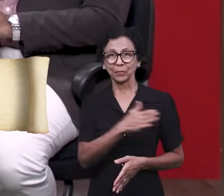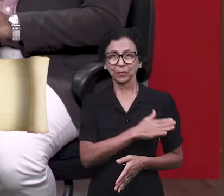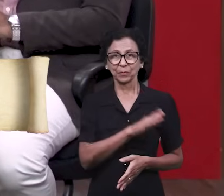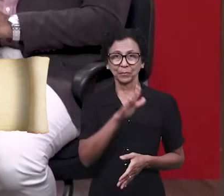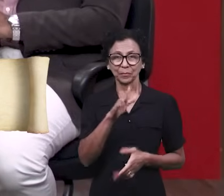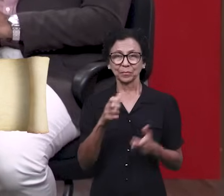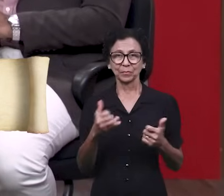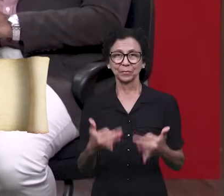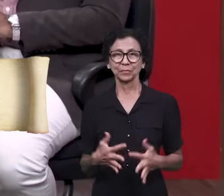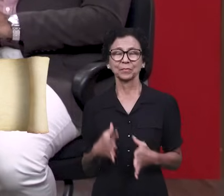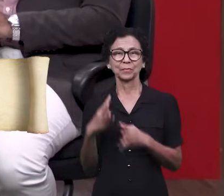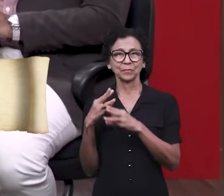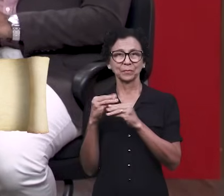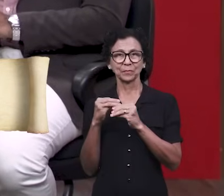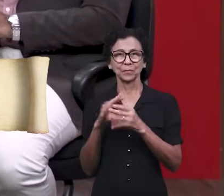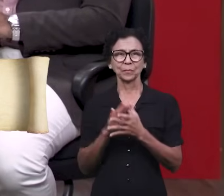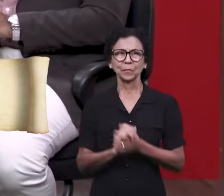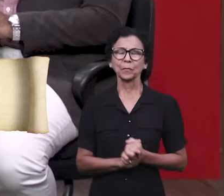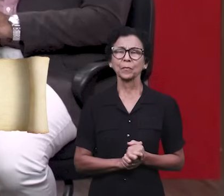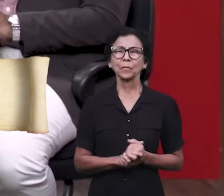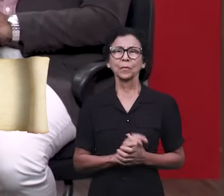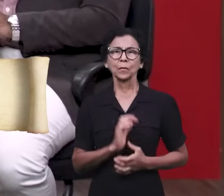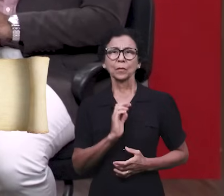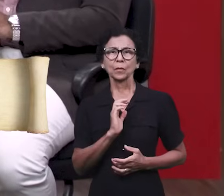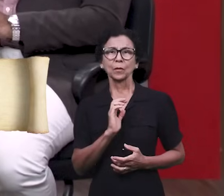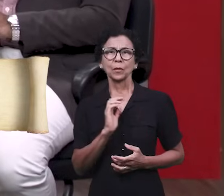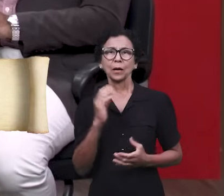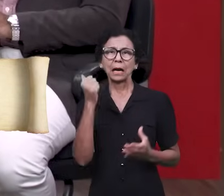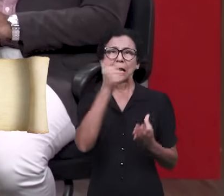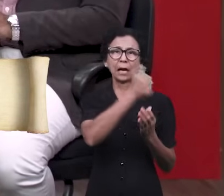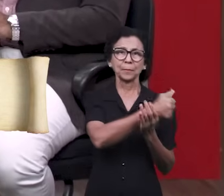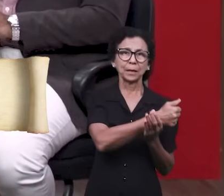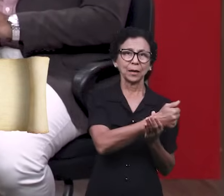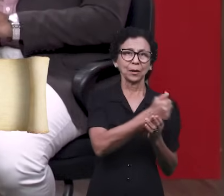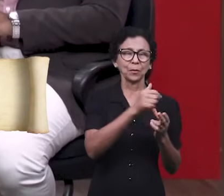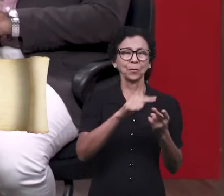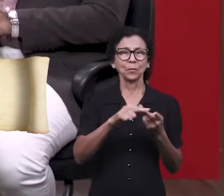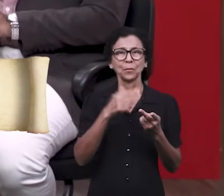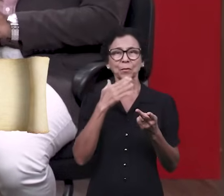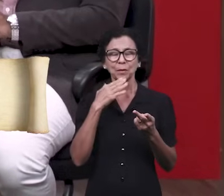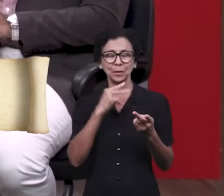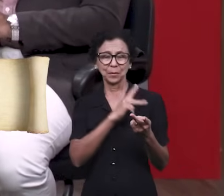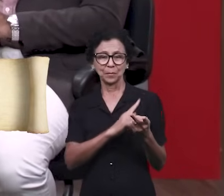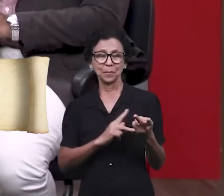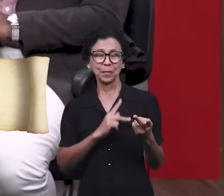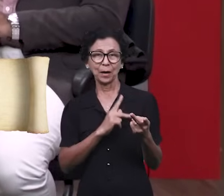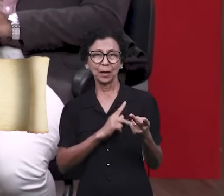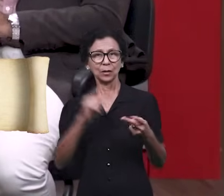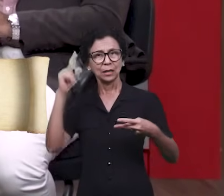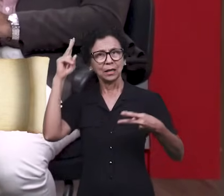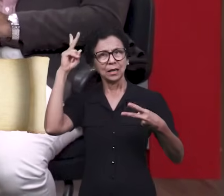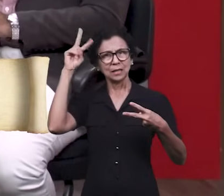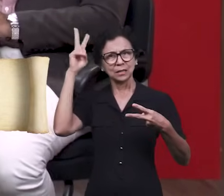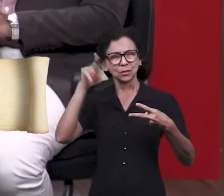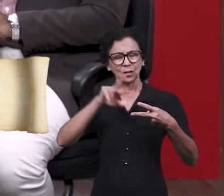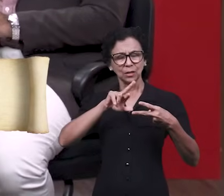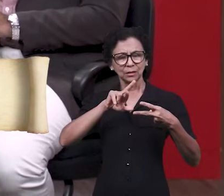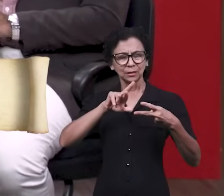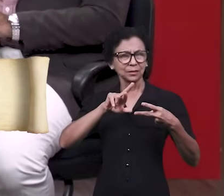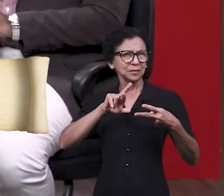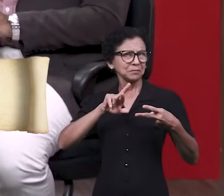de Paulo com a história de Abraão não são muito diferentes, né? Se a gente for ver, Abraão ele saiu